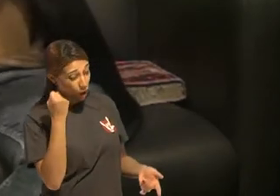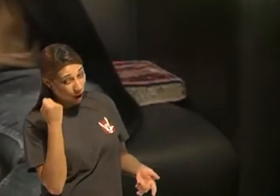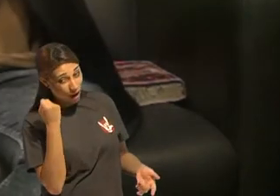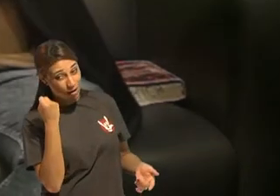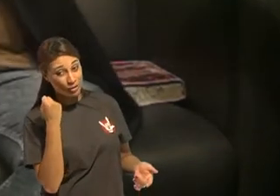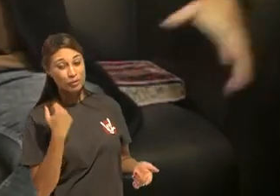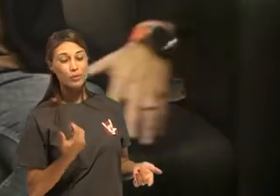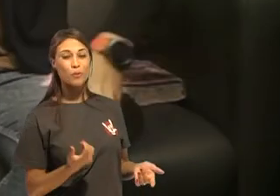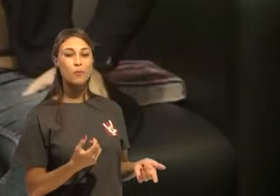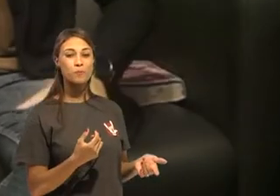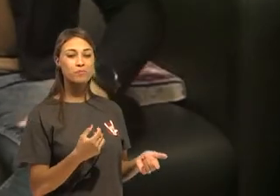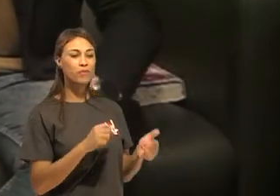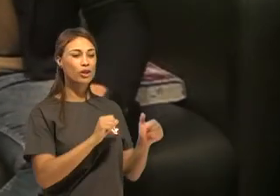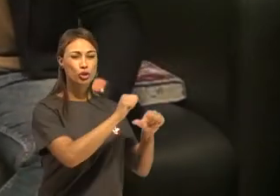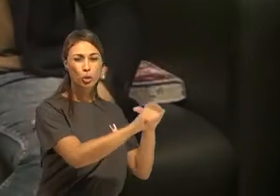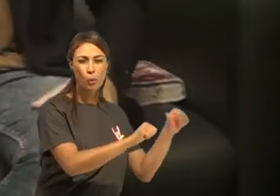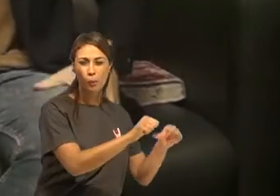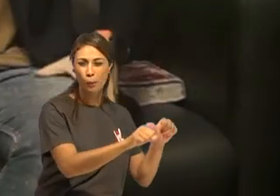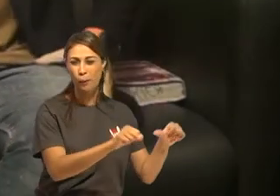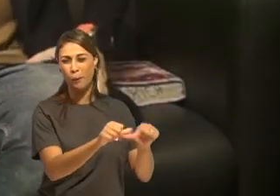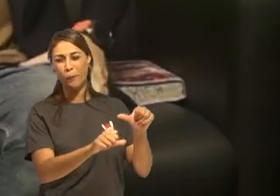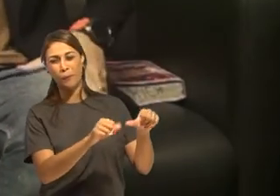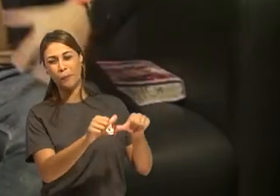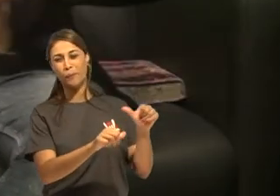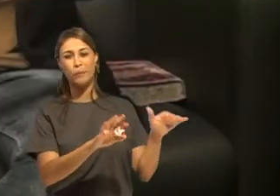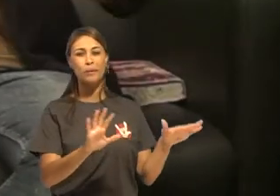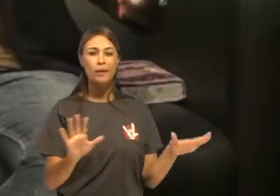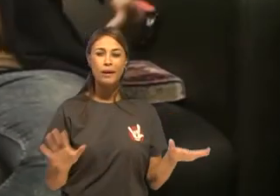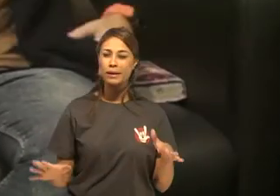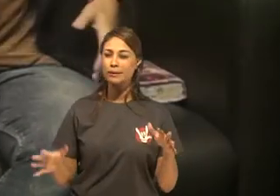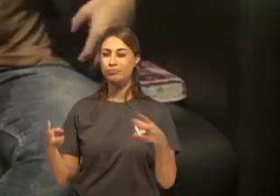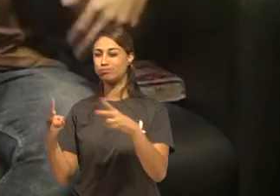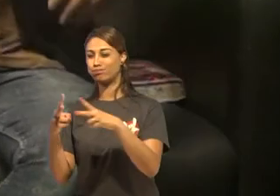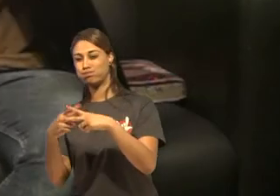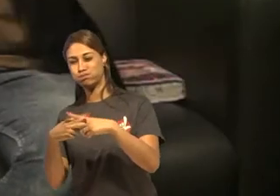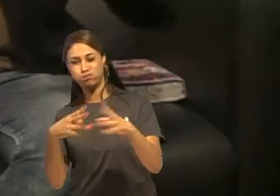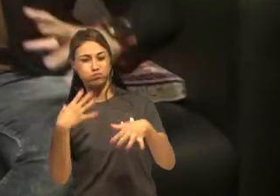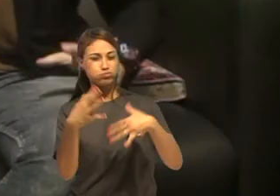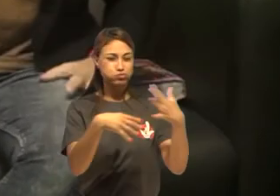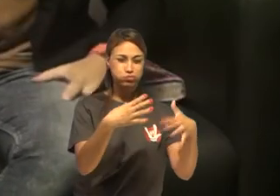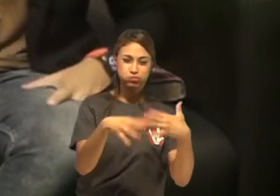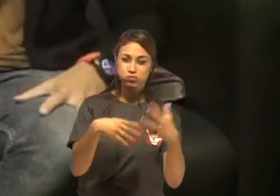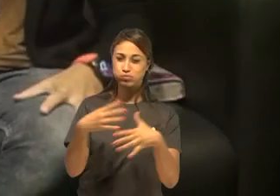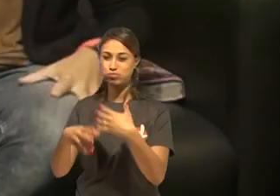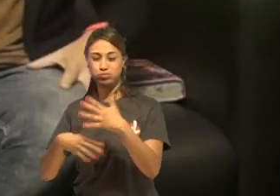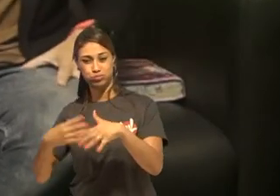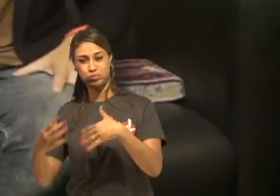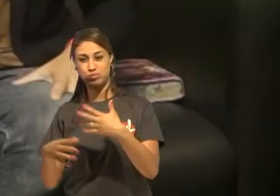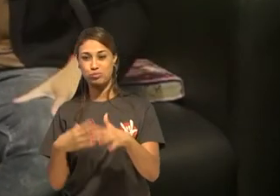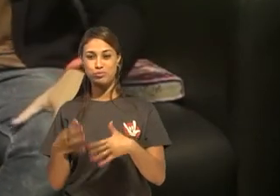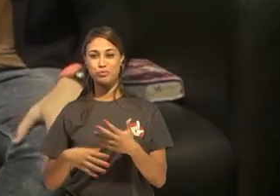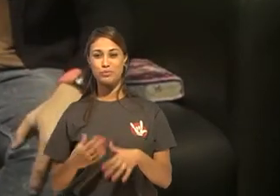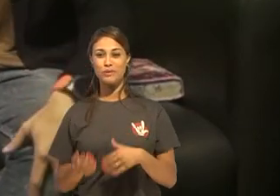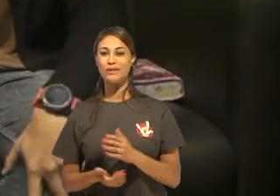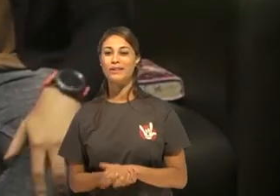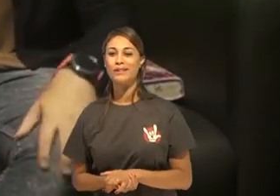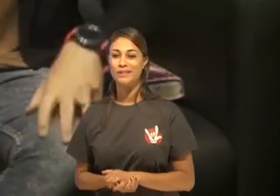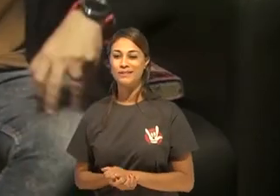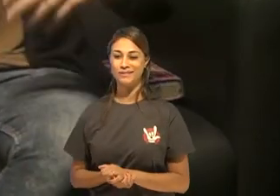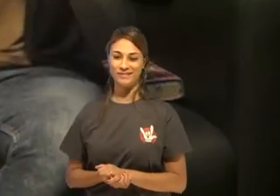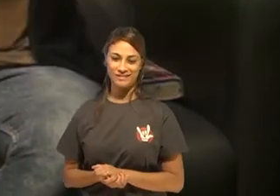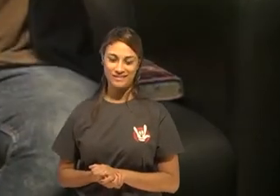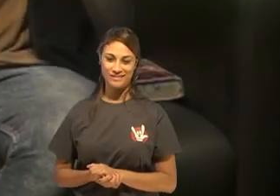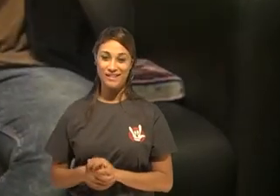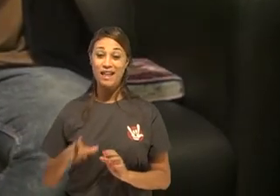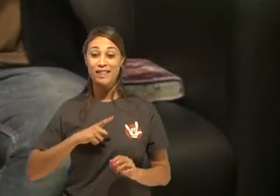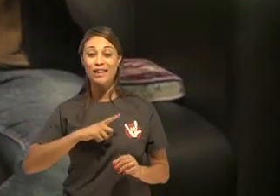chegou peitando o coordenador e tal. Peitando não, dando barrigada. Dando barrigada no coordenador, mano. Aquela bagunça.